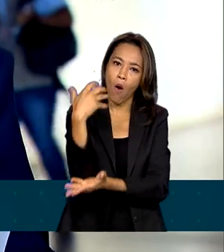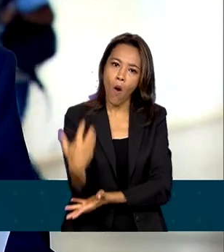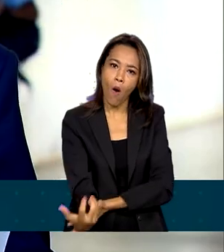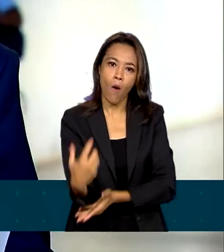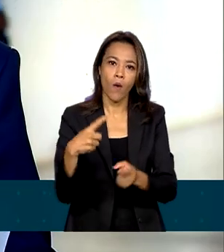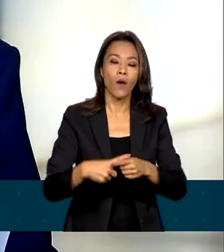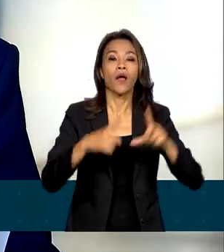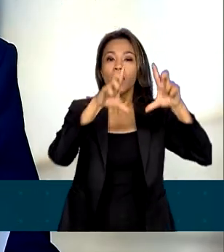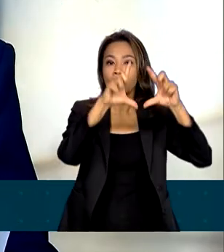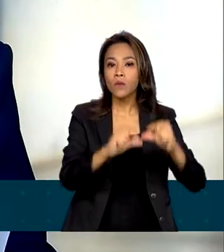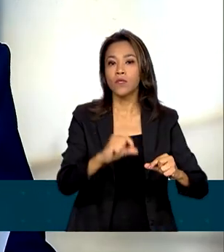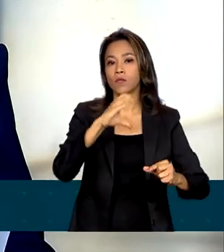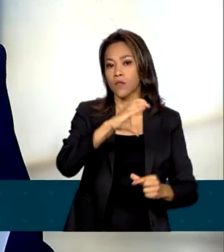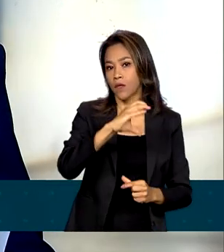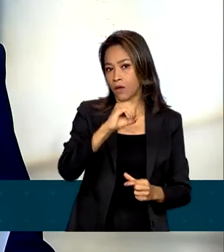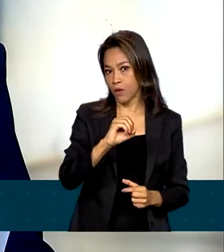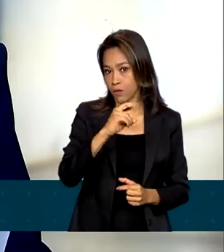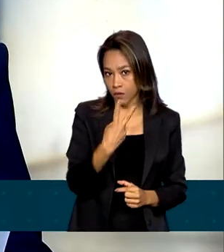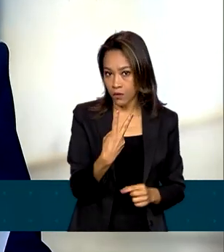descarbonização,